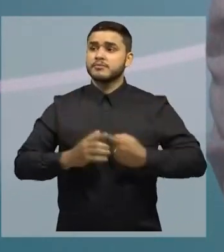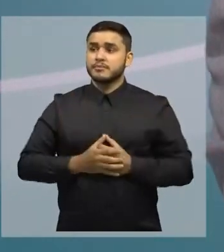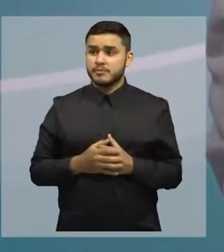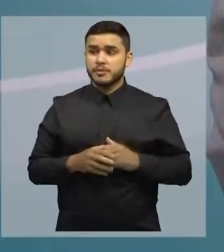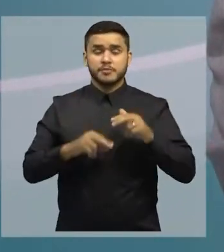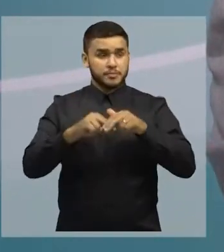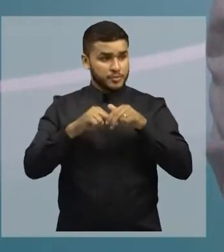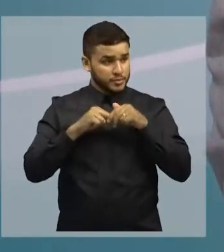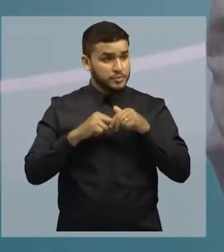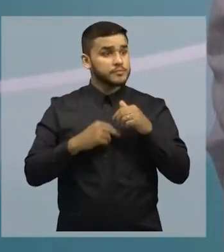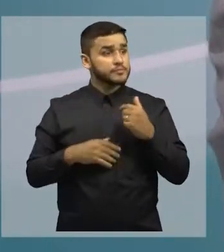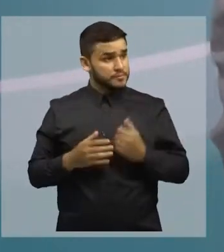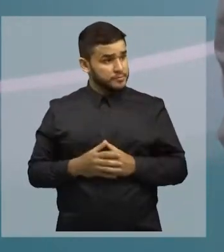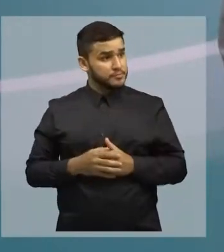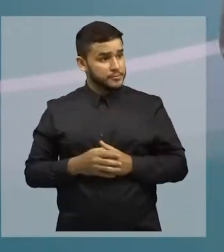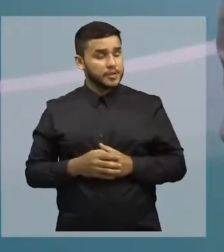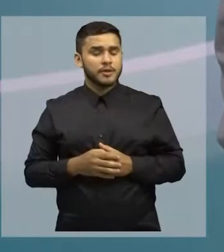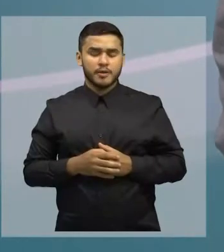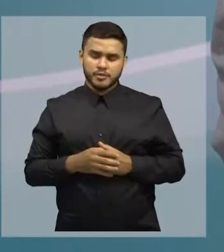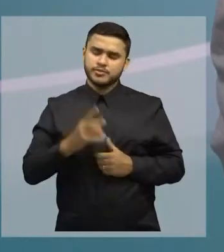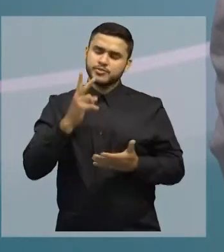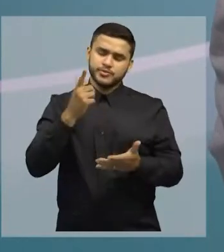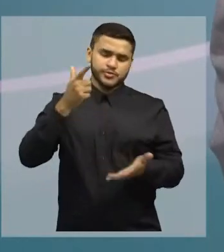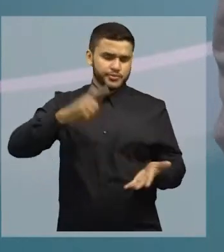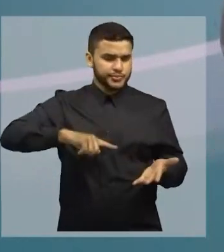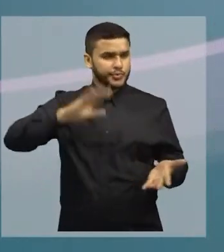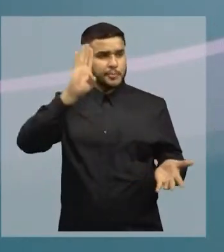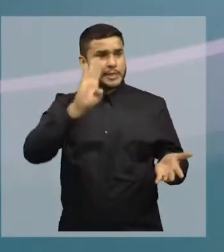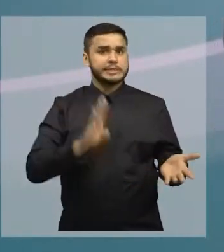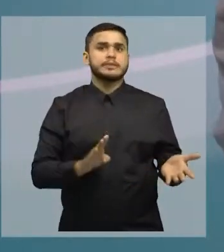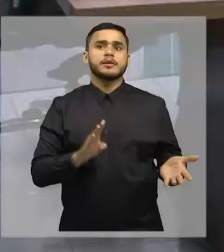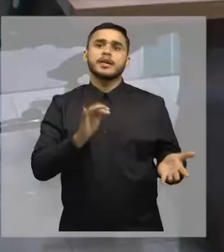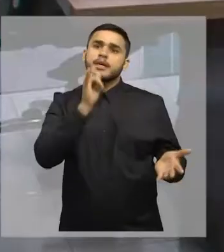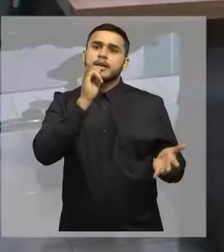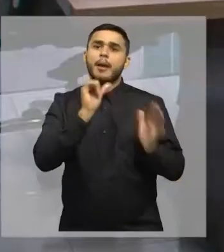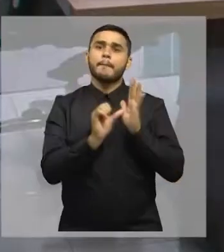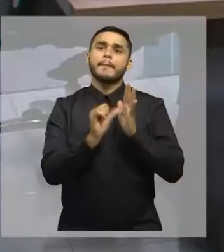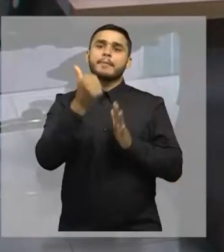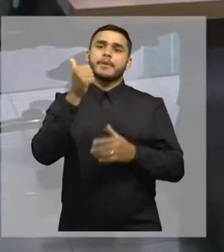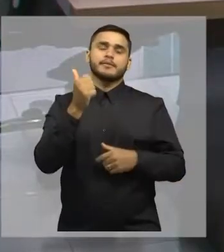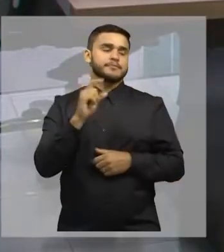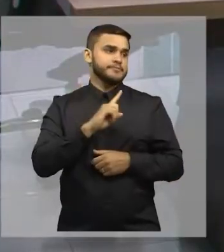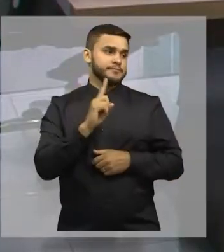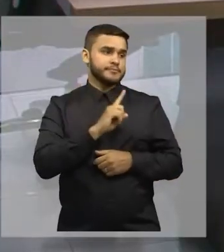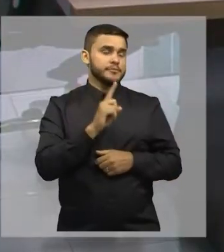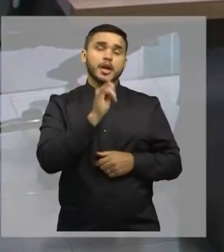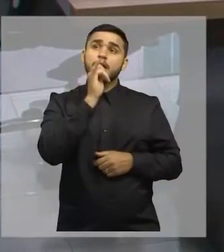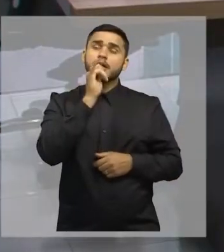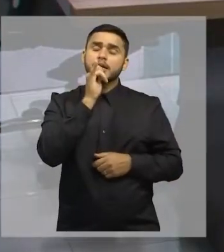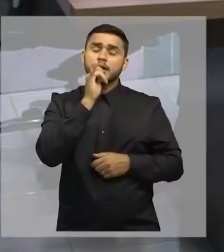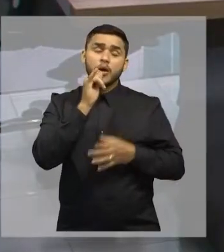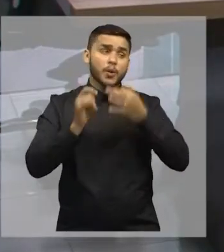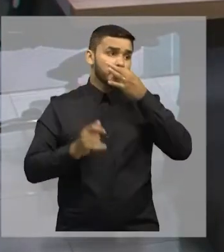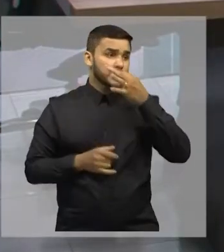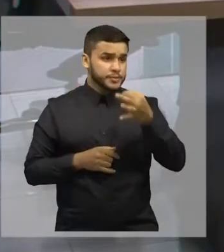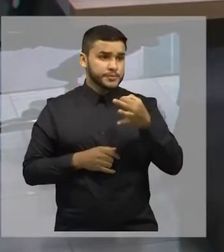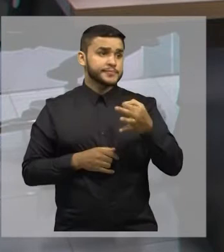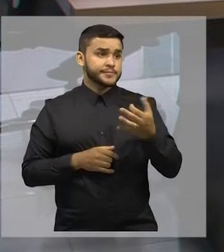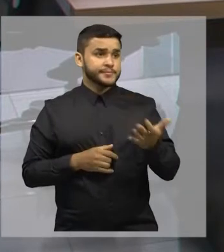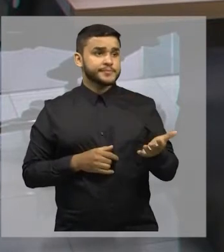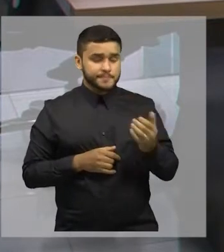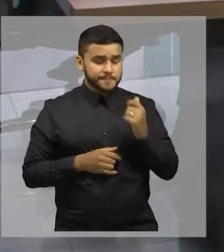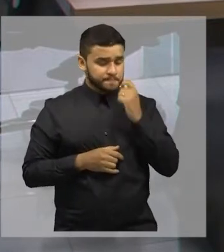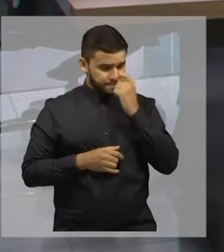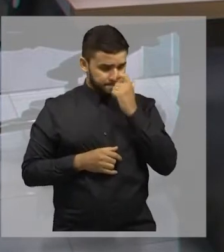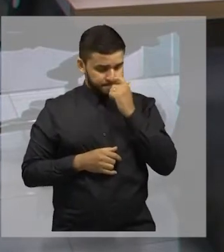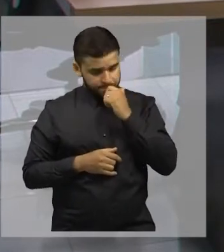discussão novamente nessa eleição. Isso não é a primeira vez que vai acontecer. Tem outro aspecto, Arnaldo, que eu queria só colocar, é que uma